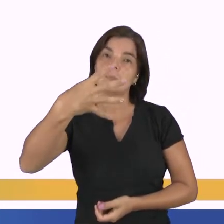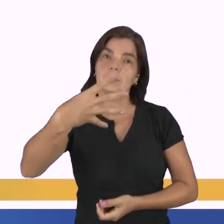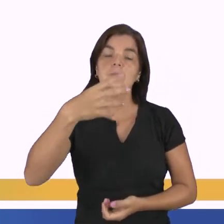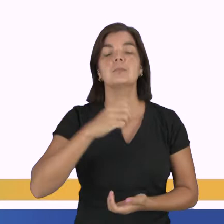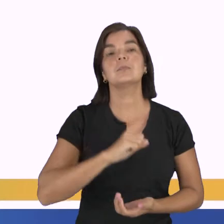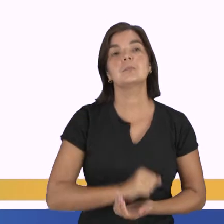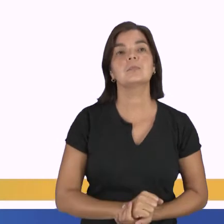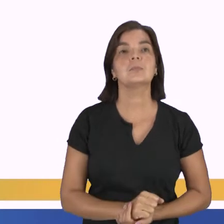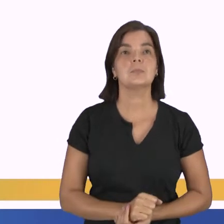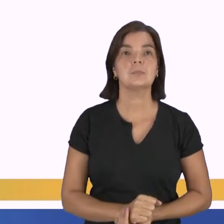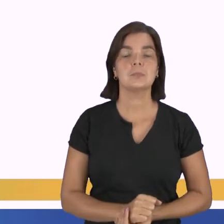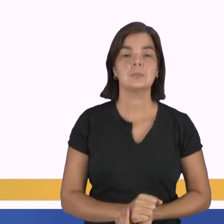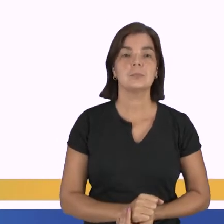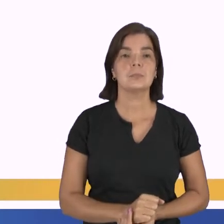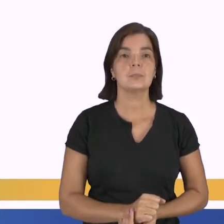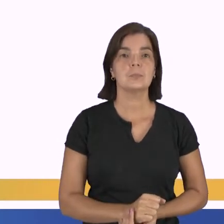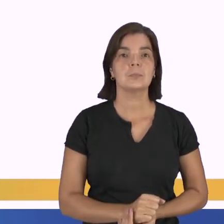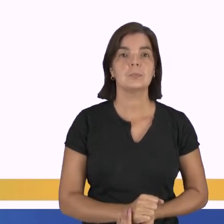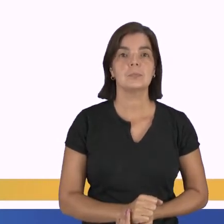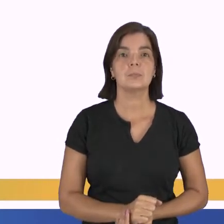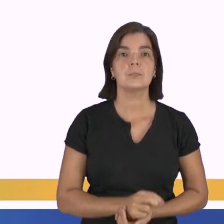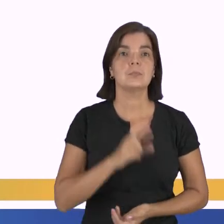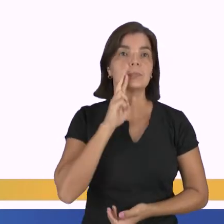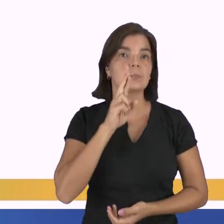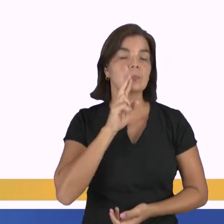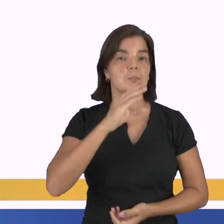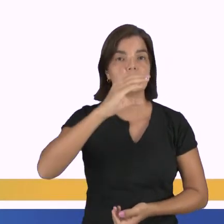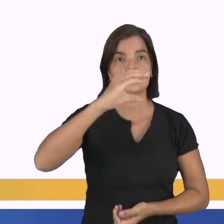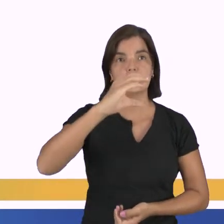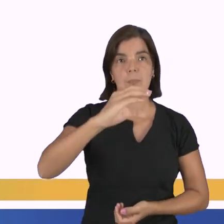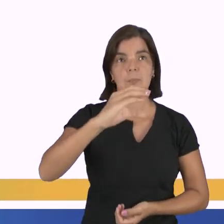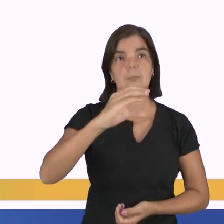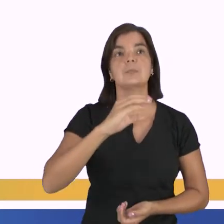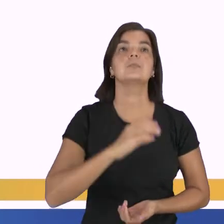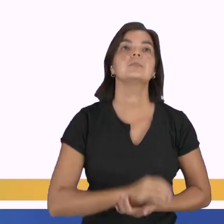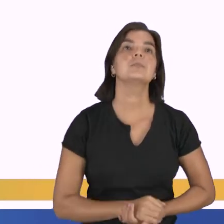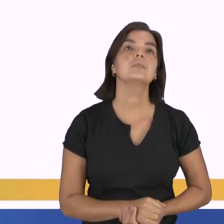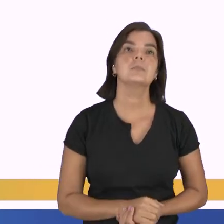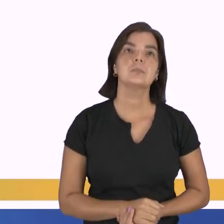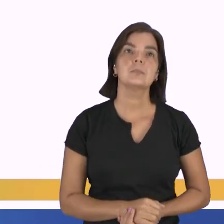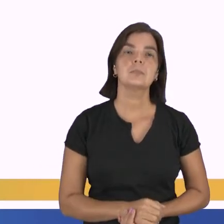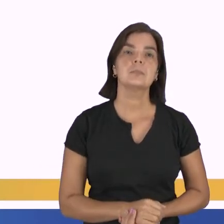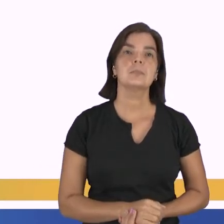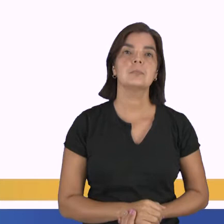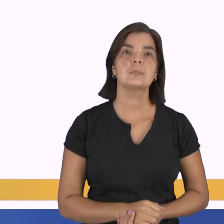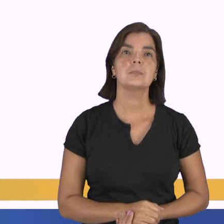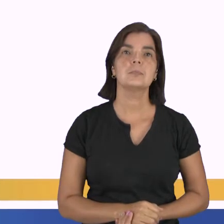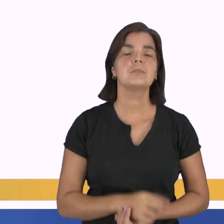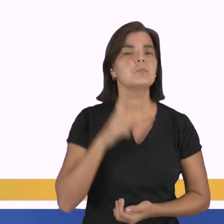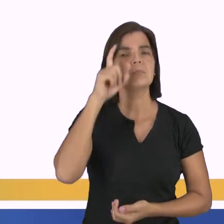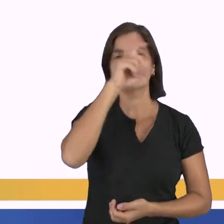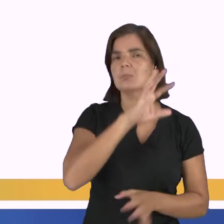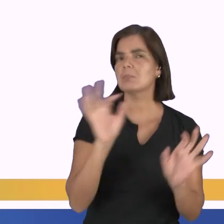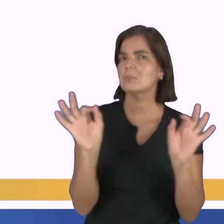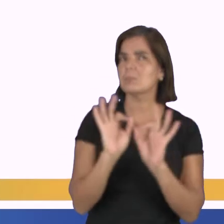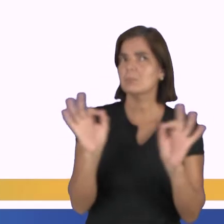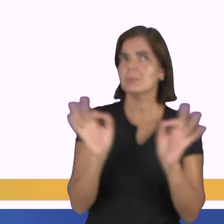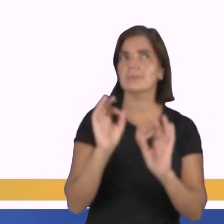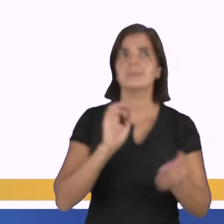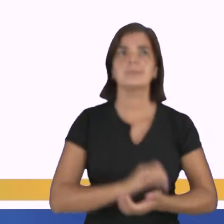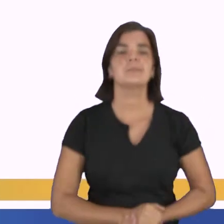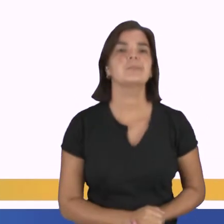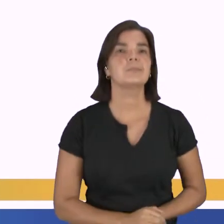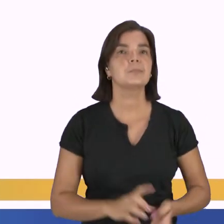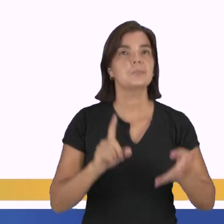3 x 2 6 e 6 - 2 e 4 então a resposta vai ser a letra C beleza não é complicado